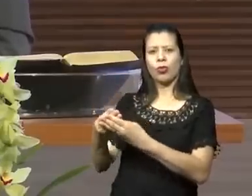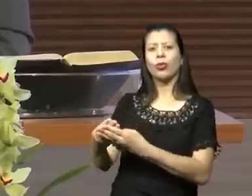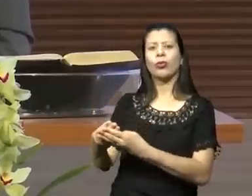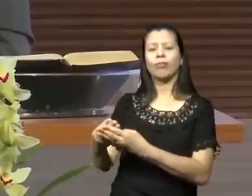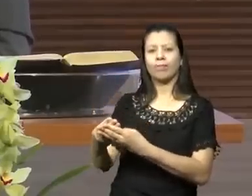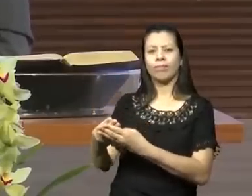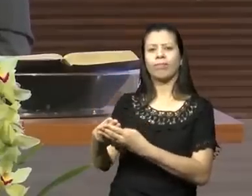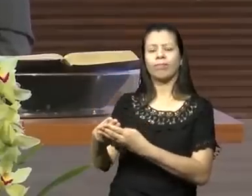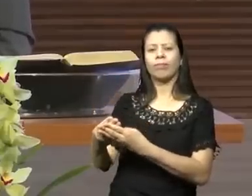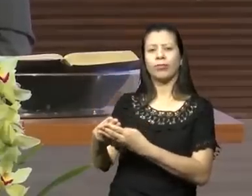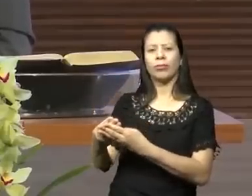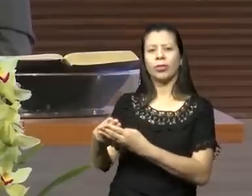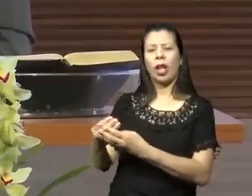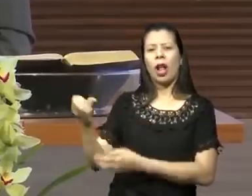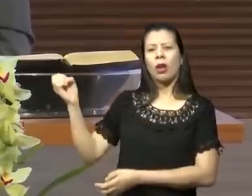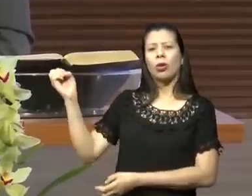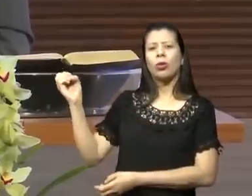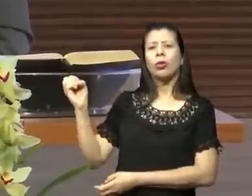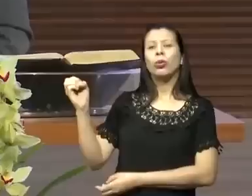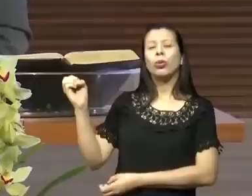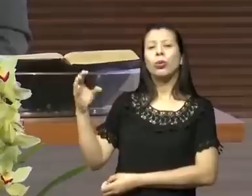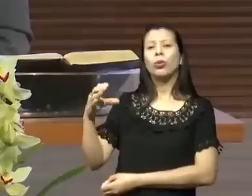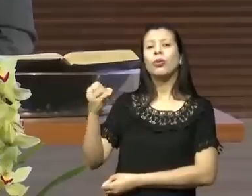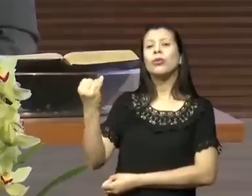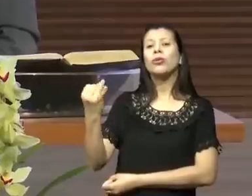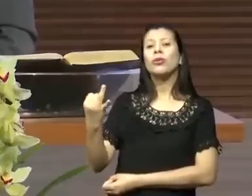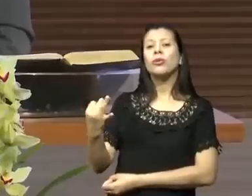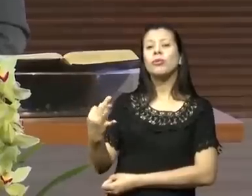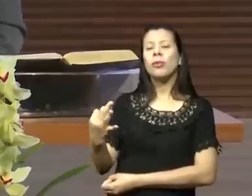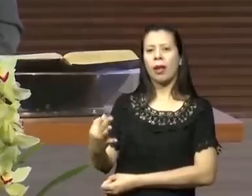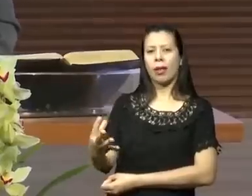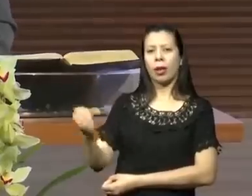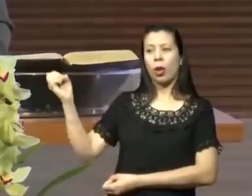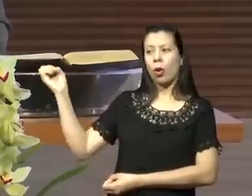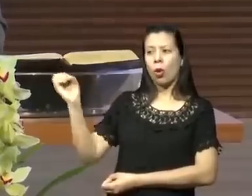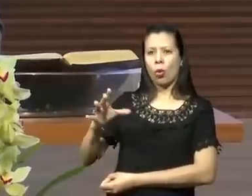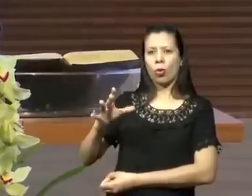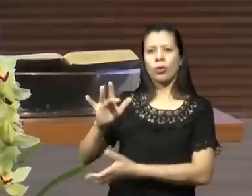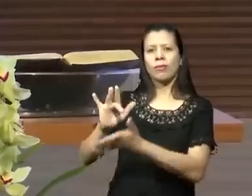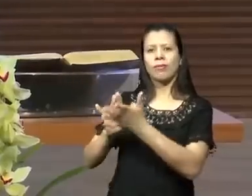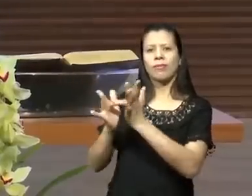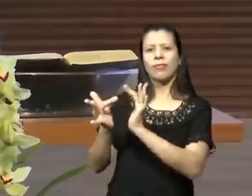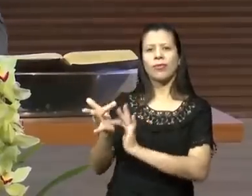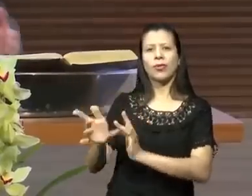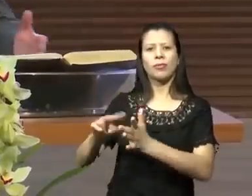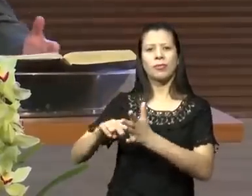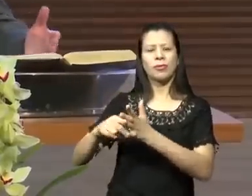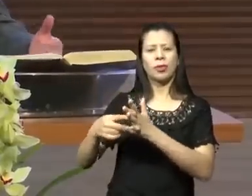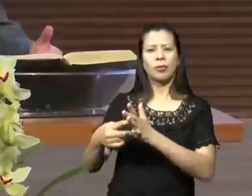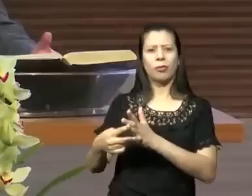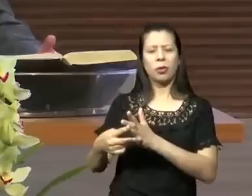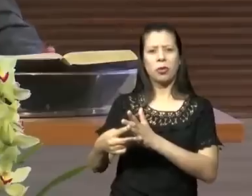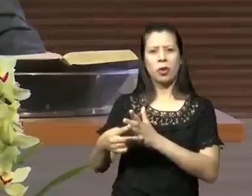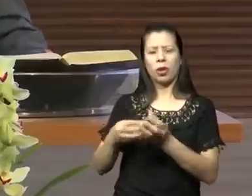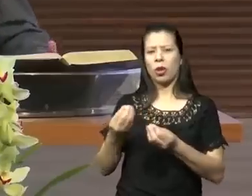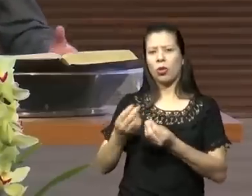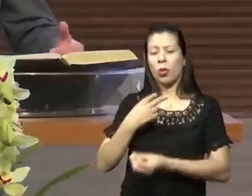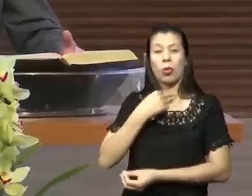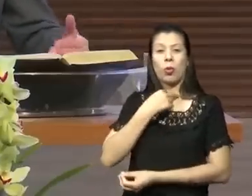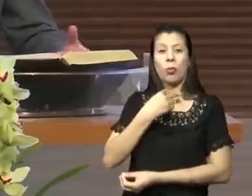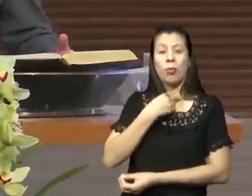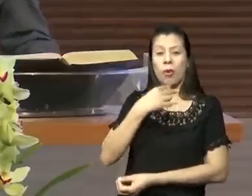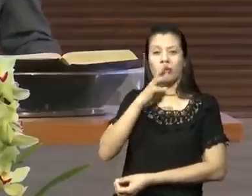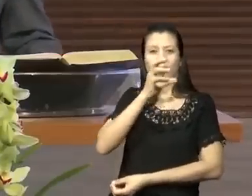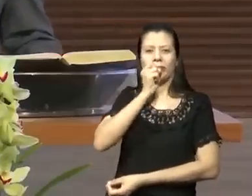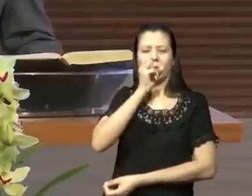representa Deus e eles não permitem Isso é uma Ofensa e agora imagina Jesus chegando no templo e